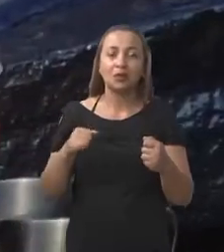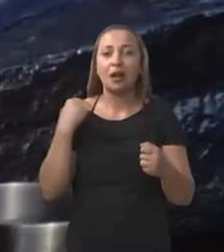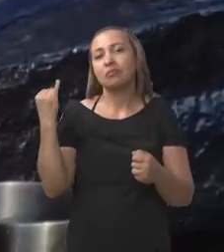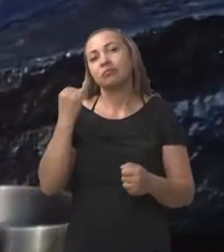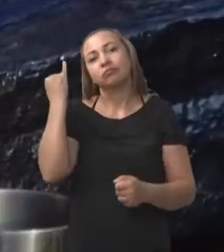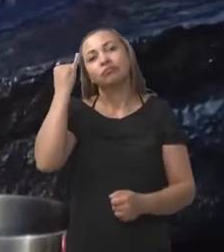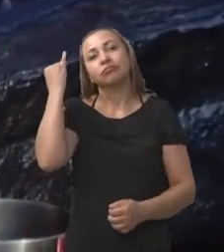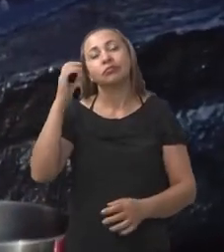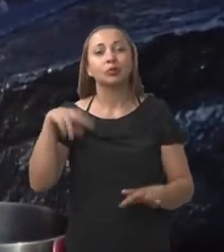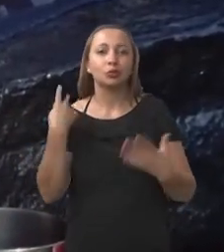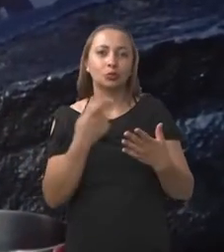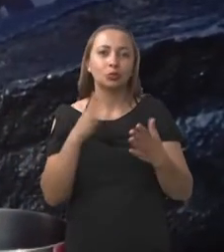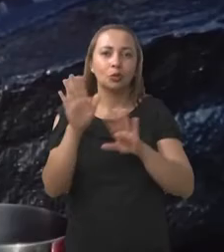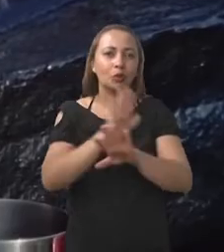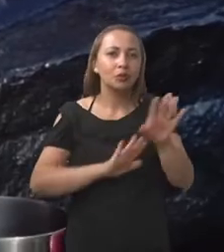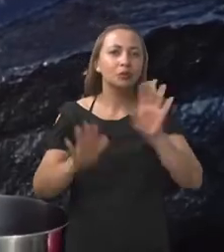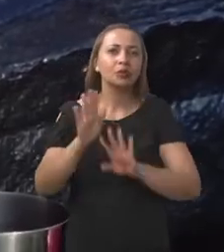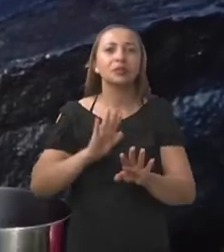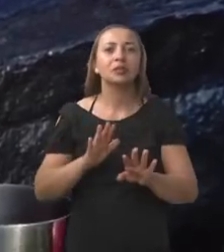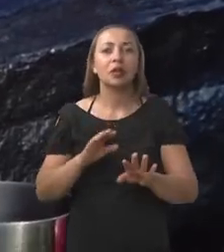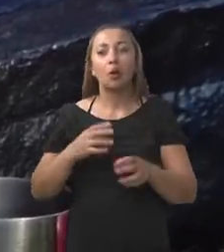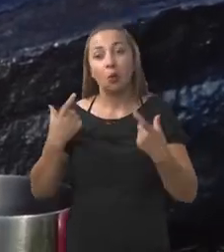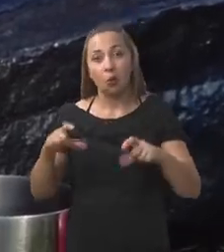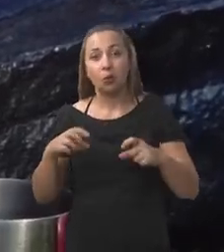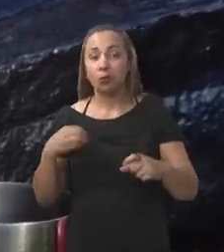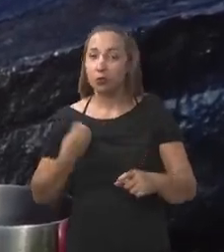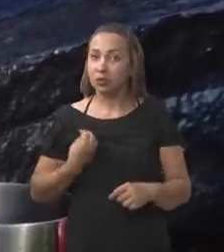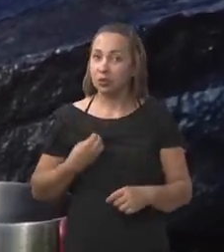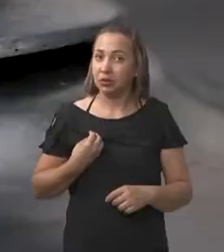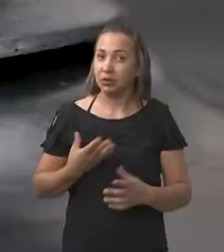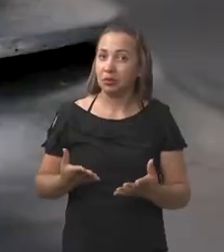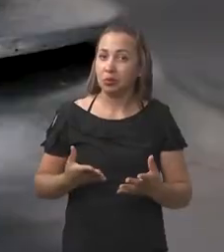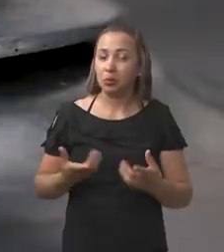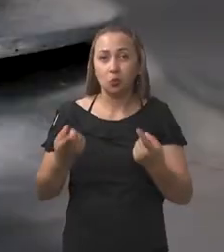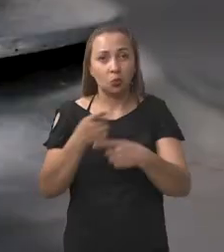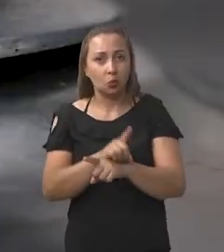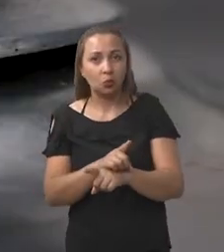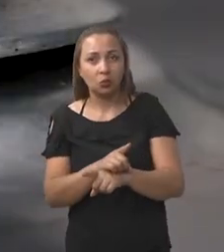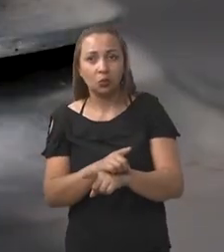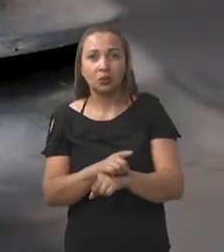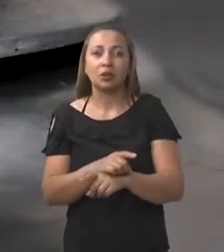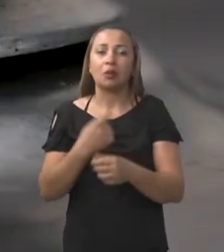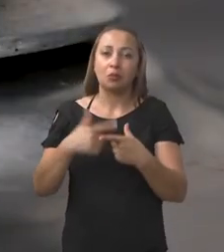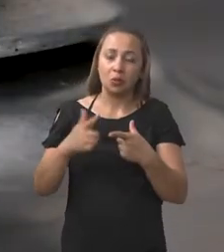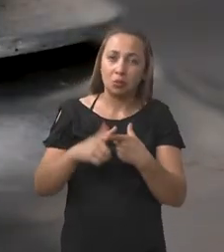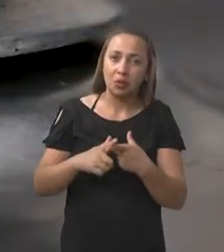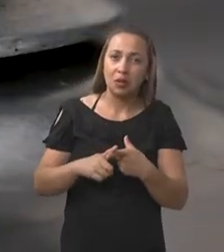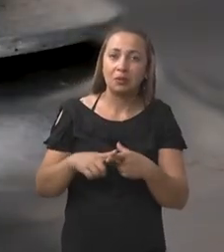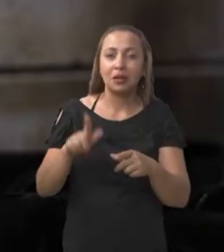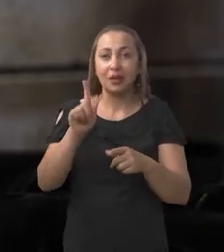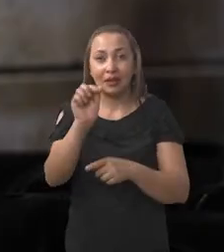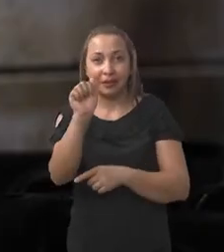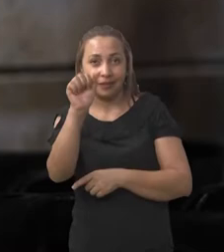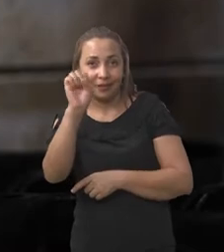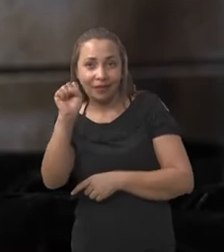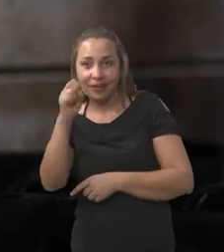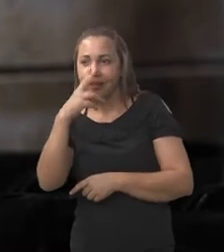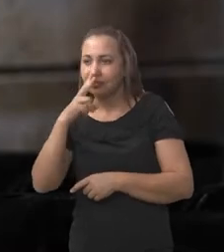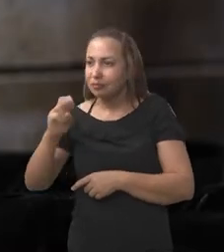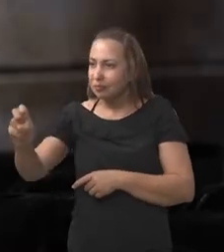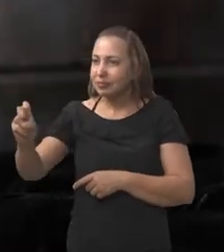possibilidade importante de nos defender no meio em que estamos, para nos defender contra ameaças domésticas, vazamentos de